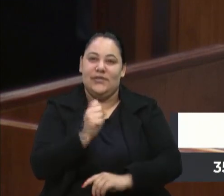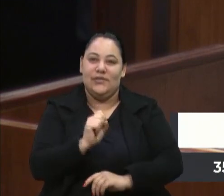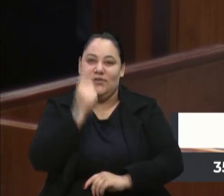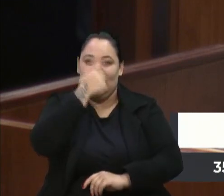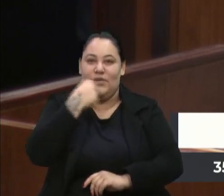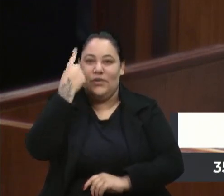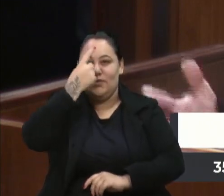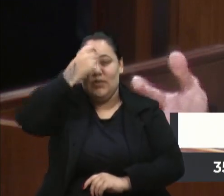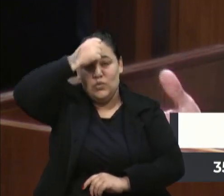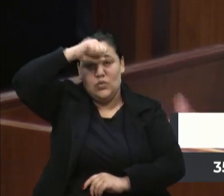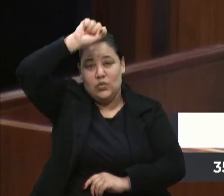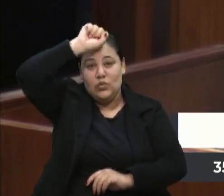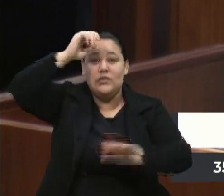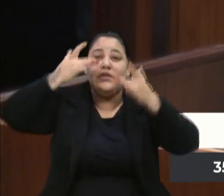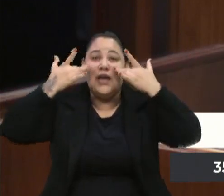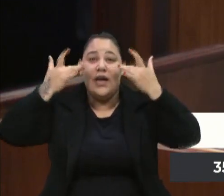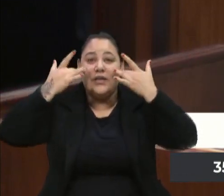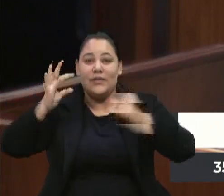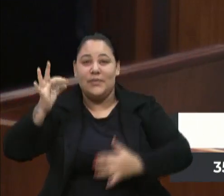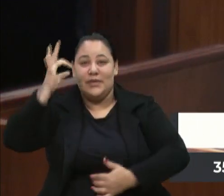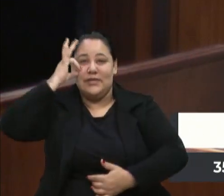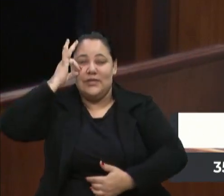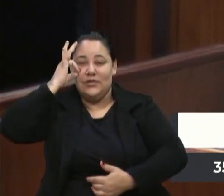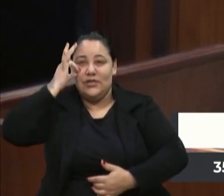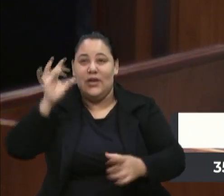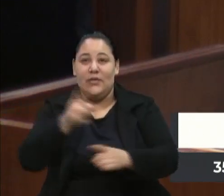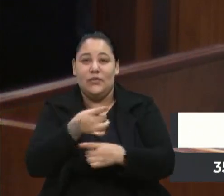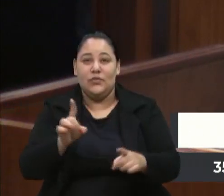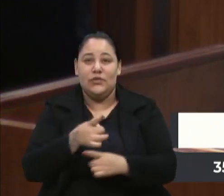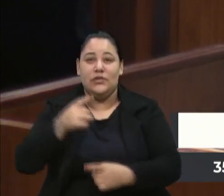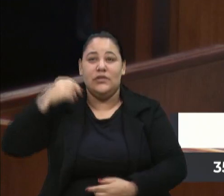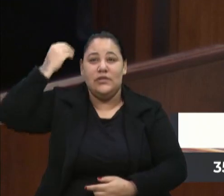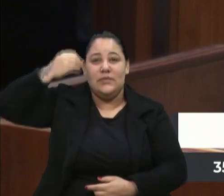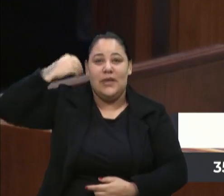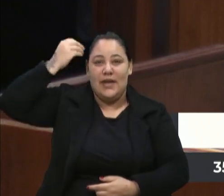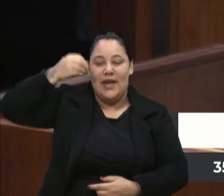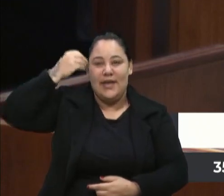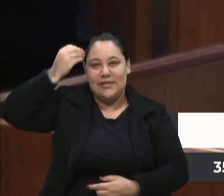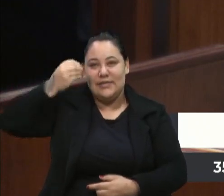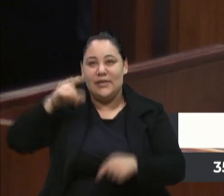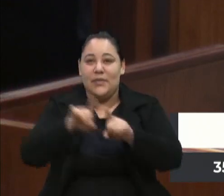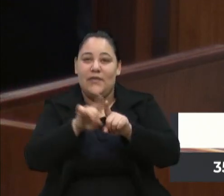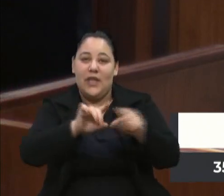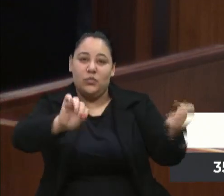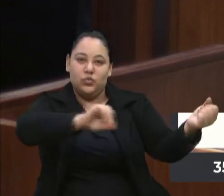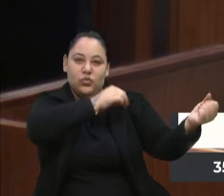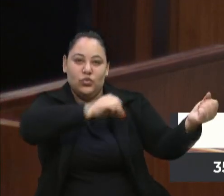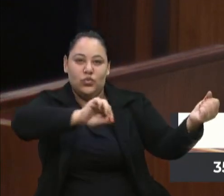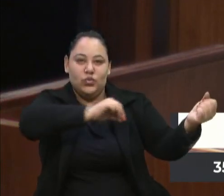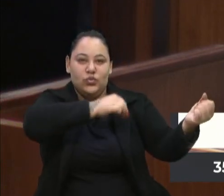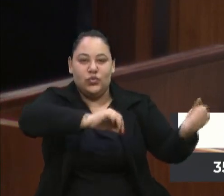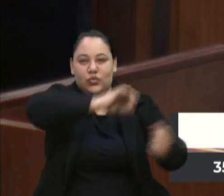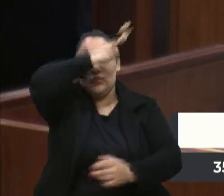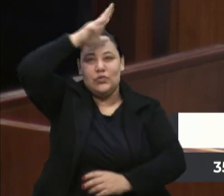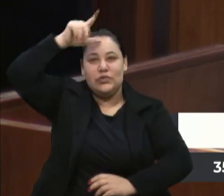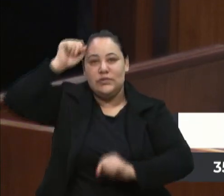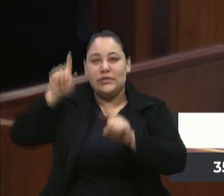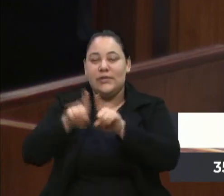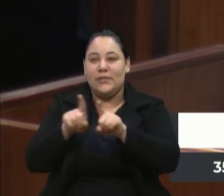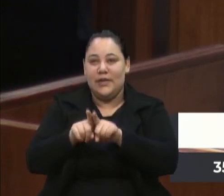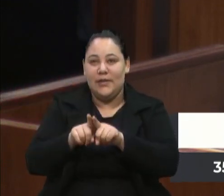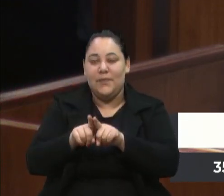obrigada novamente, agradeço, eu espero todos vocês lá. E Quebrando um pouco o protocolo, convido a todos